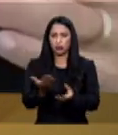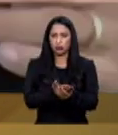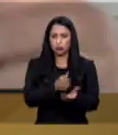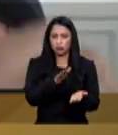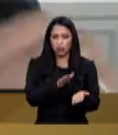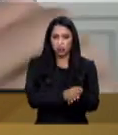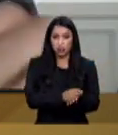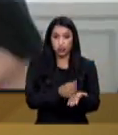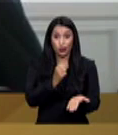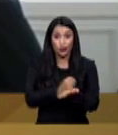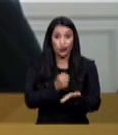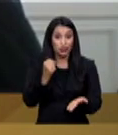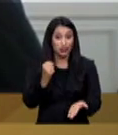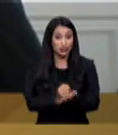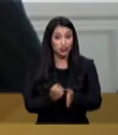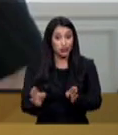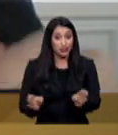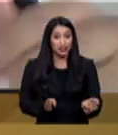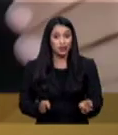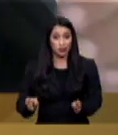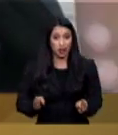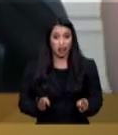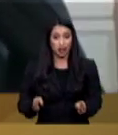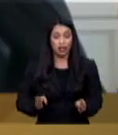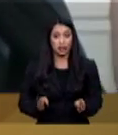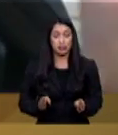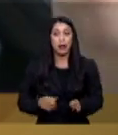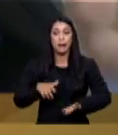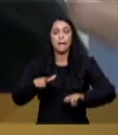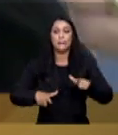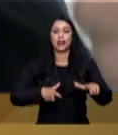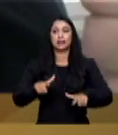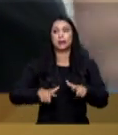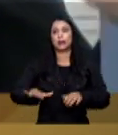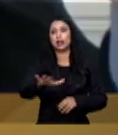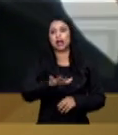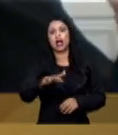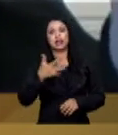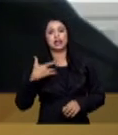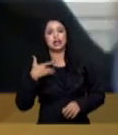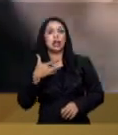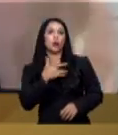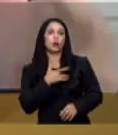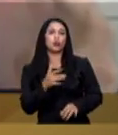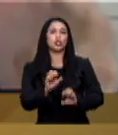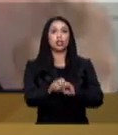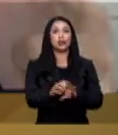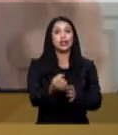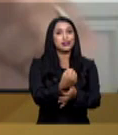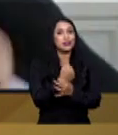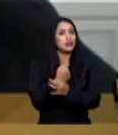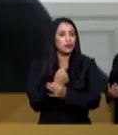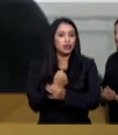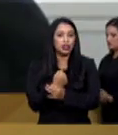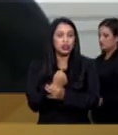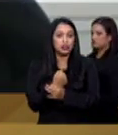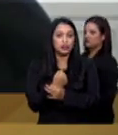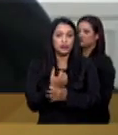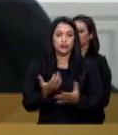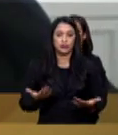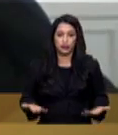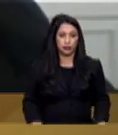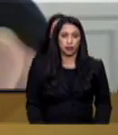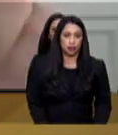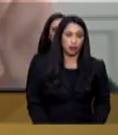precedentes, contratações temporárias para desempenho de atividades na área da saúde, educação e segurança. E aqui na